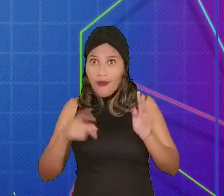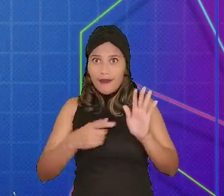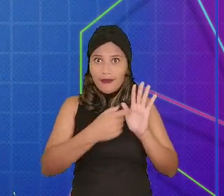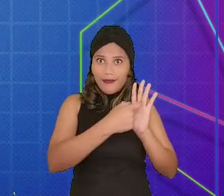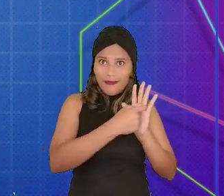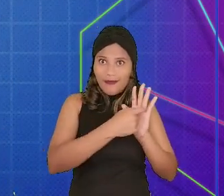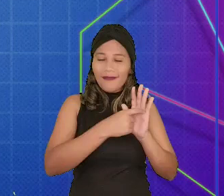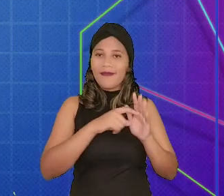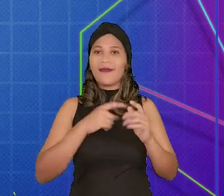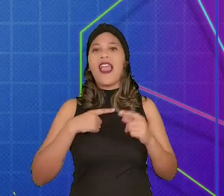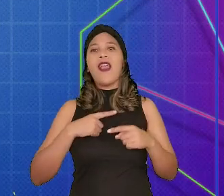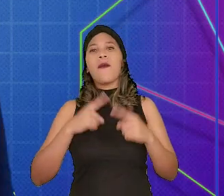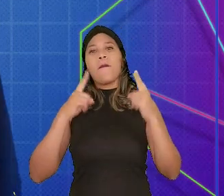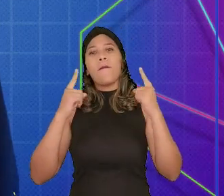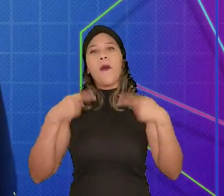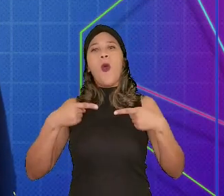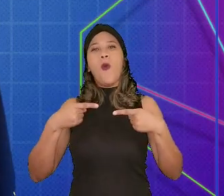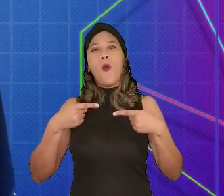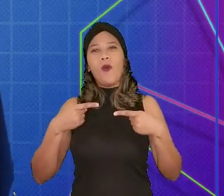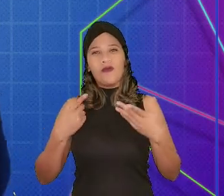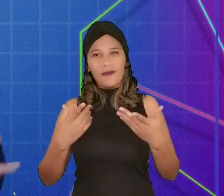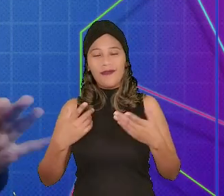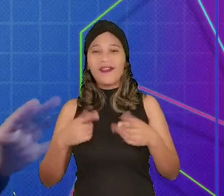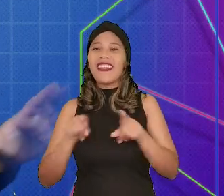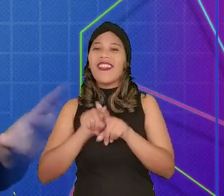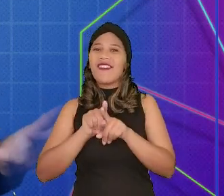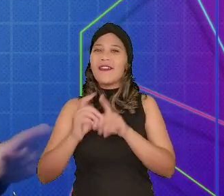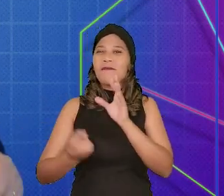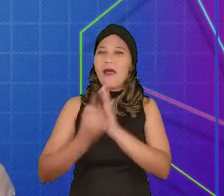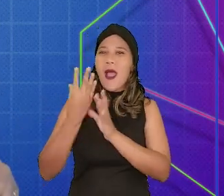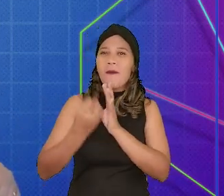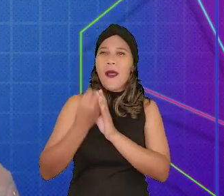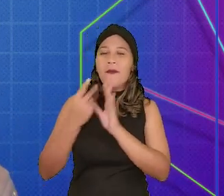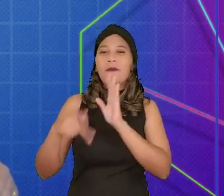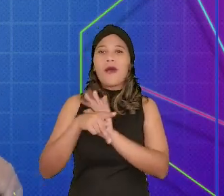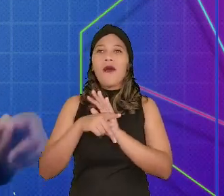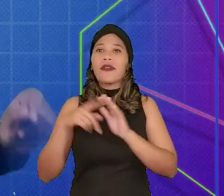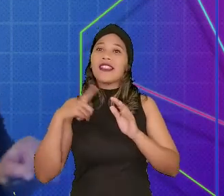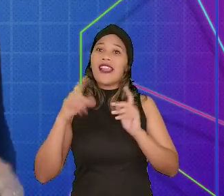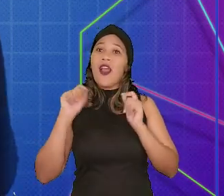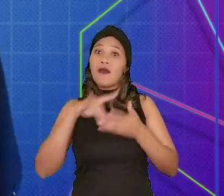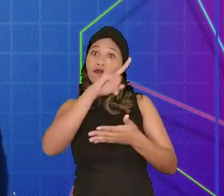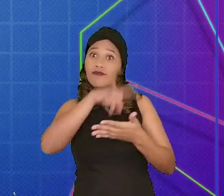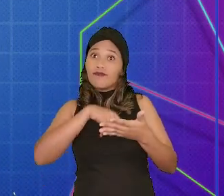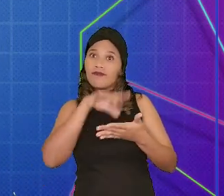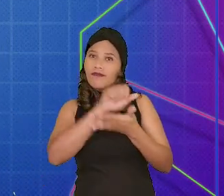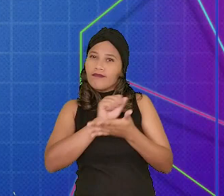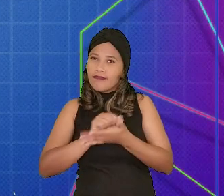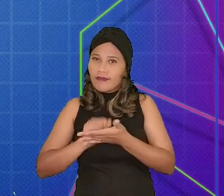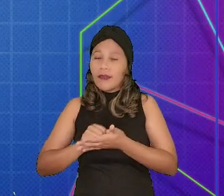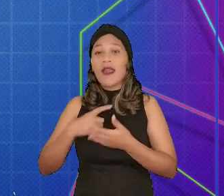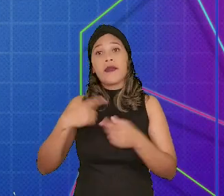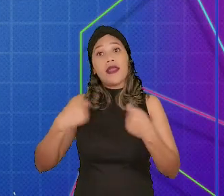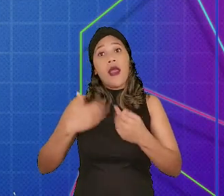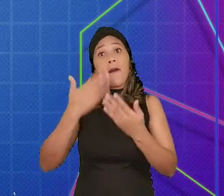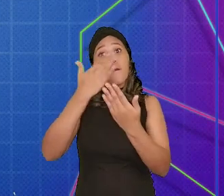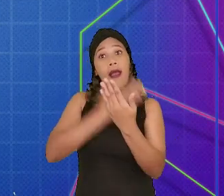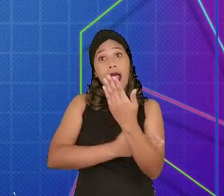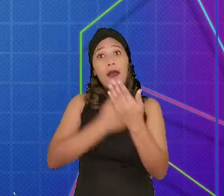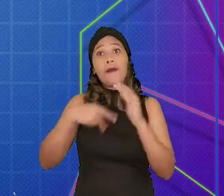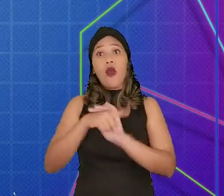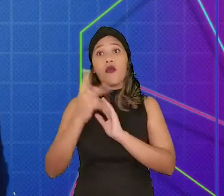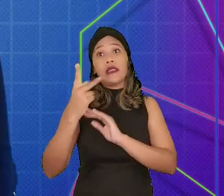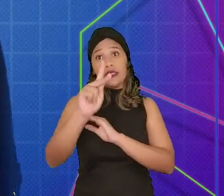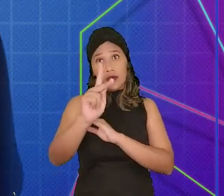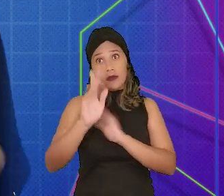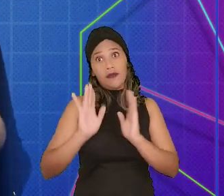pelo programa, há um empate. Criação dos arquivos do projeto. Aqui deve ser criada uma pasta com os arquivos